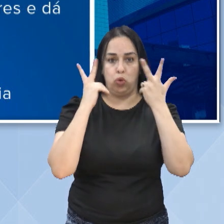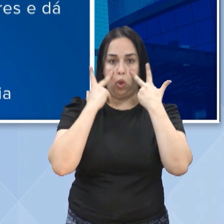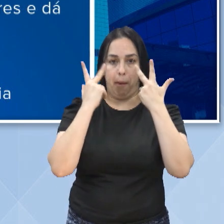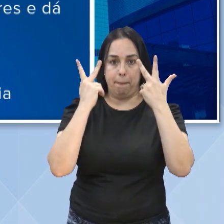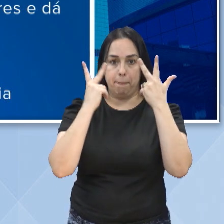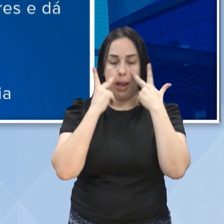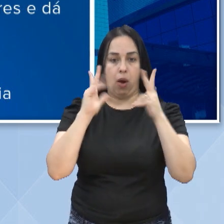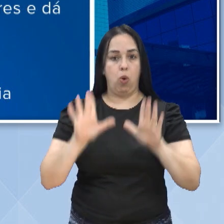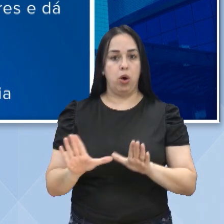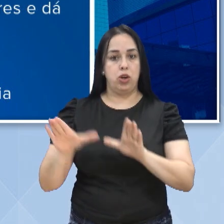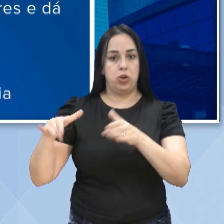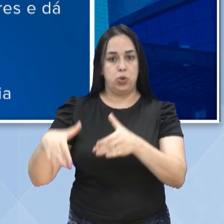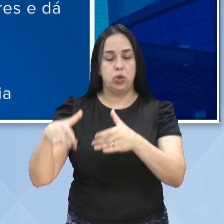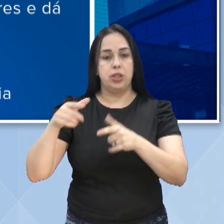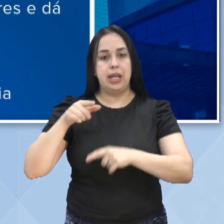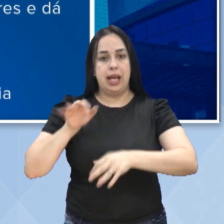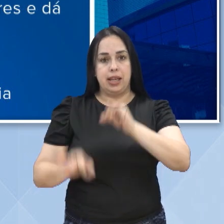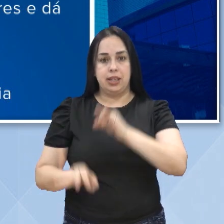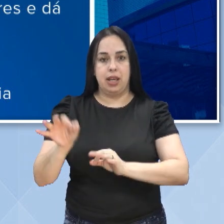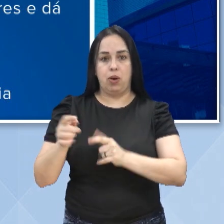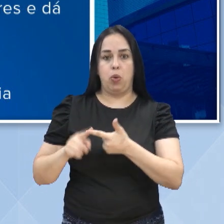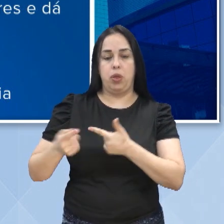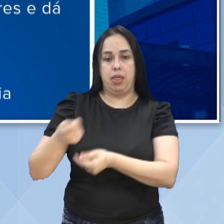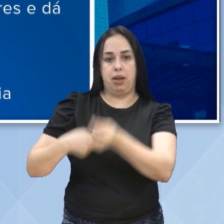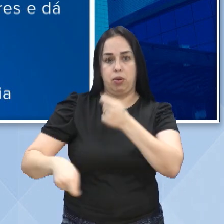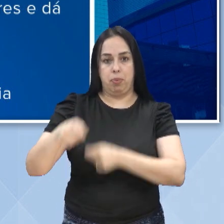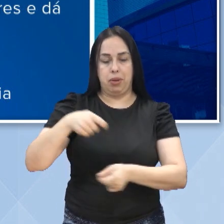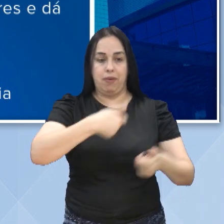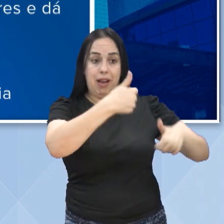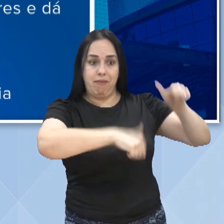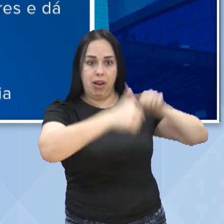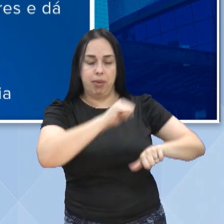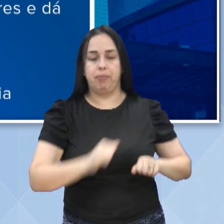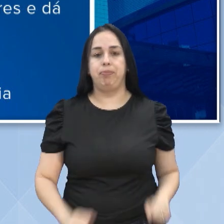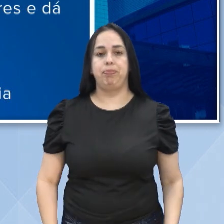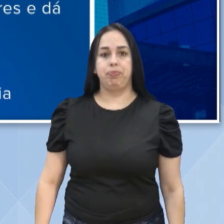ordinário, comissões de Justiça e Economia.